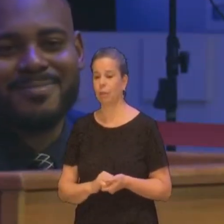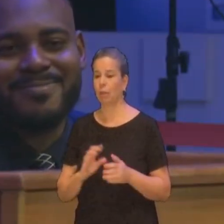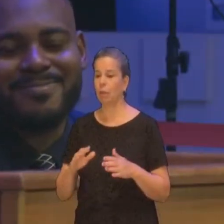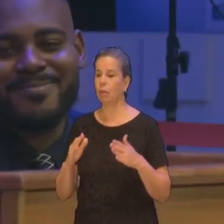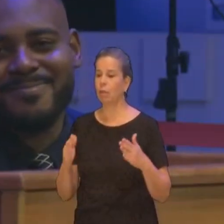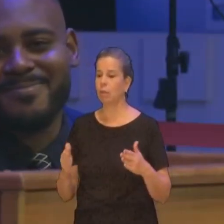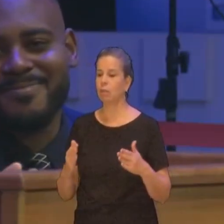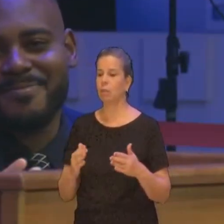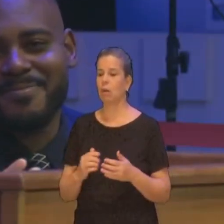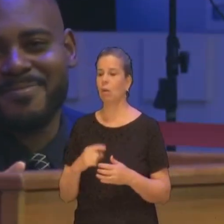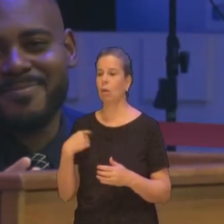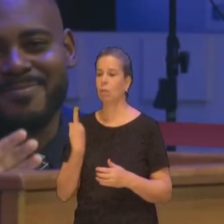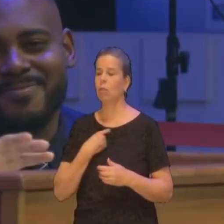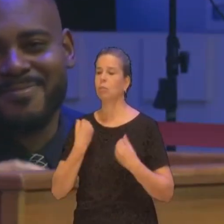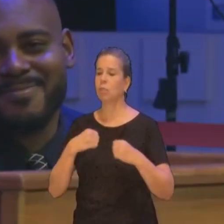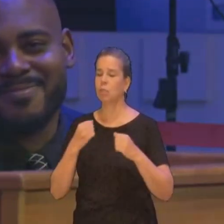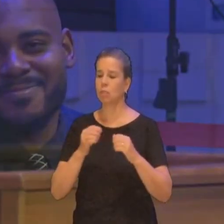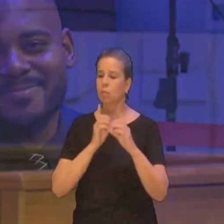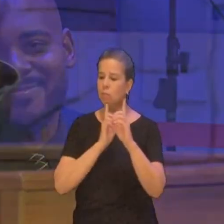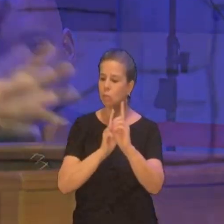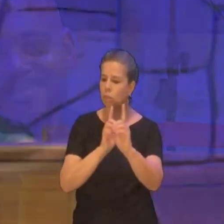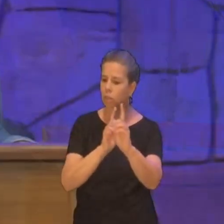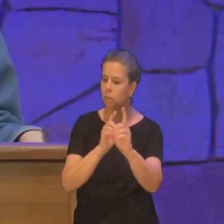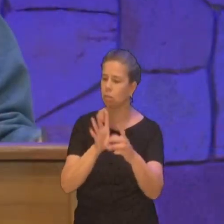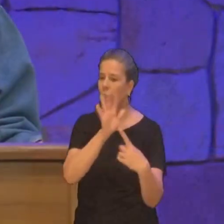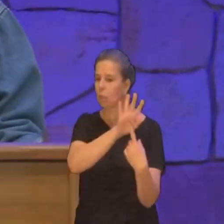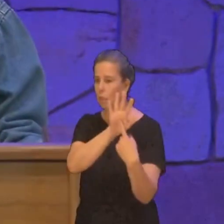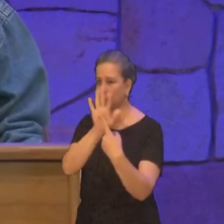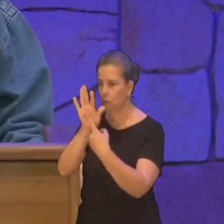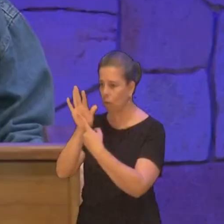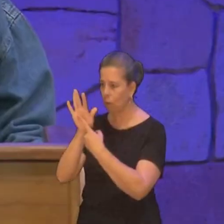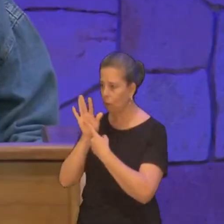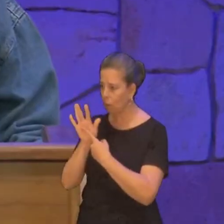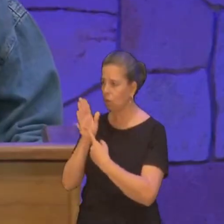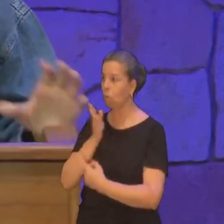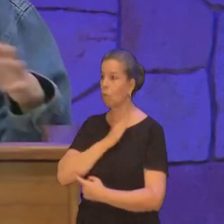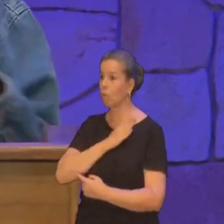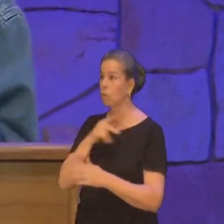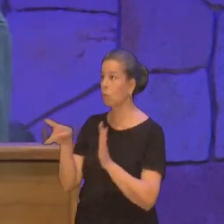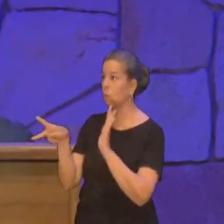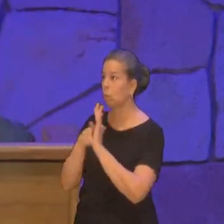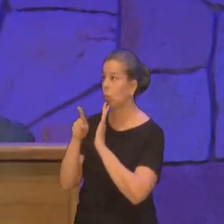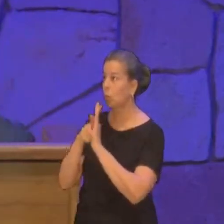Então, sejamos discípulos que refletem o coração do Mestre.